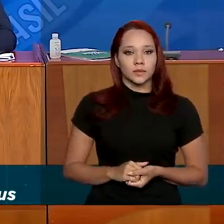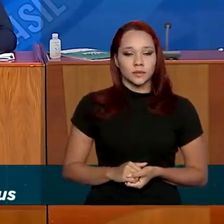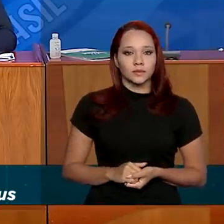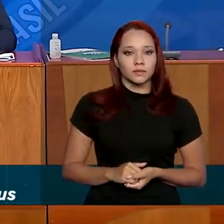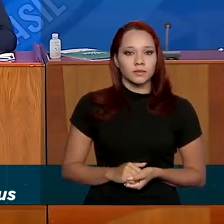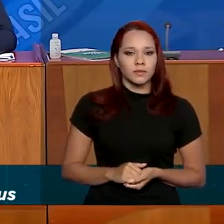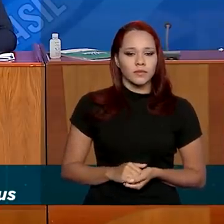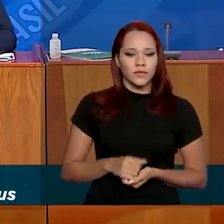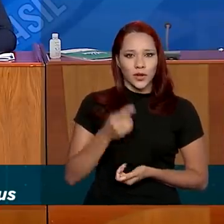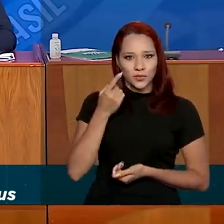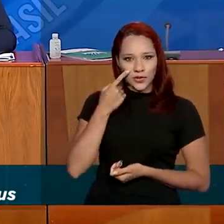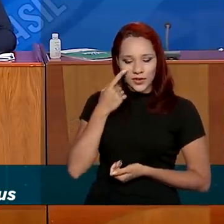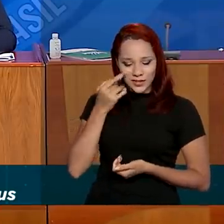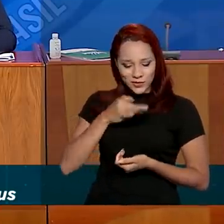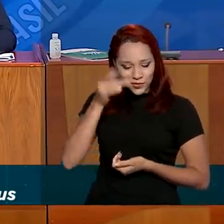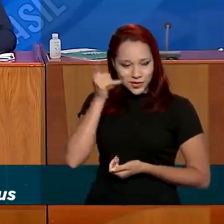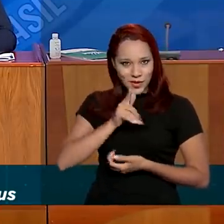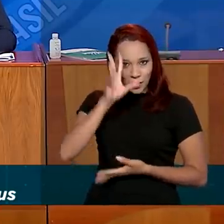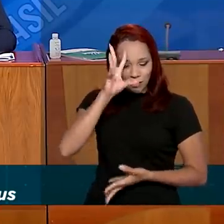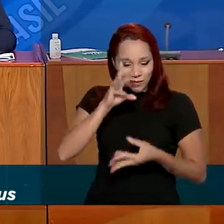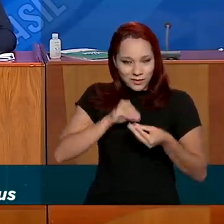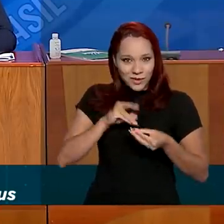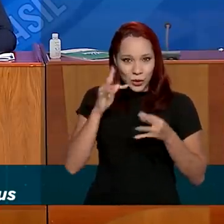Deixa eu ver se eu anotei tudo. aqui, pera um pouquinho.